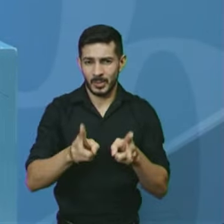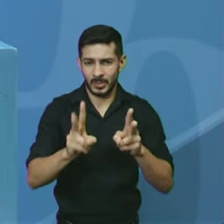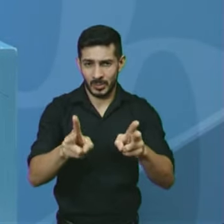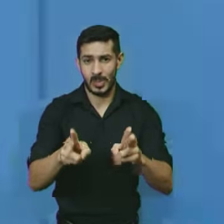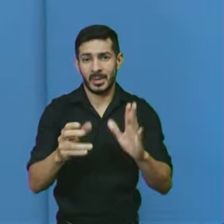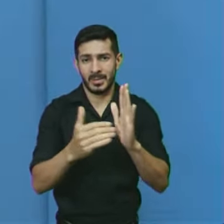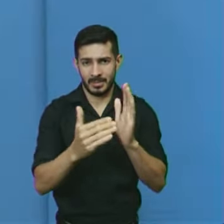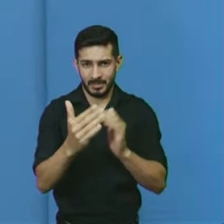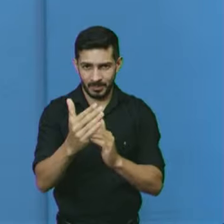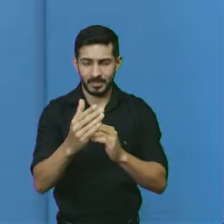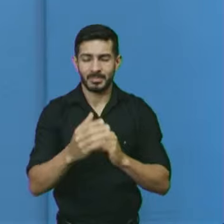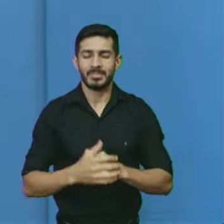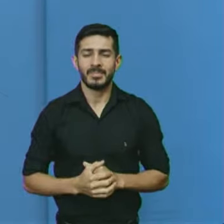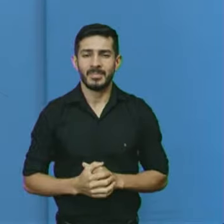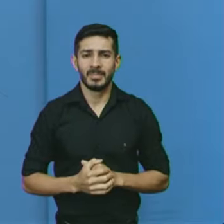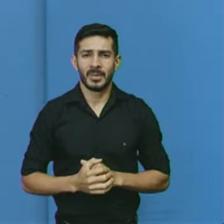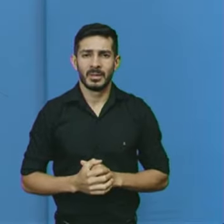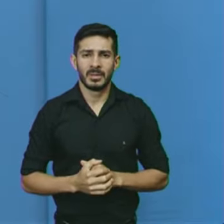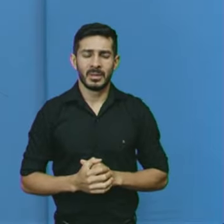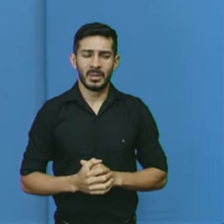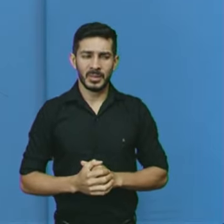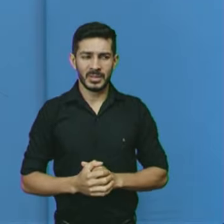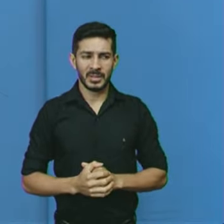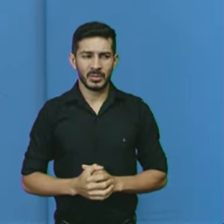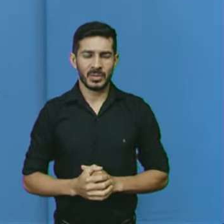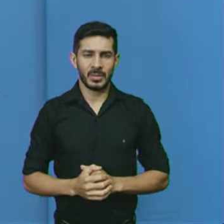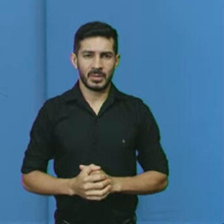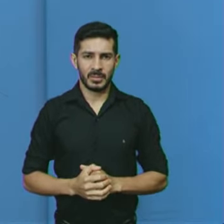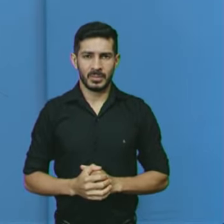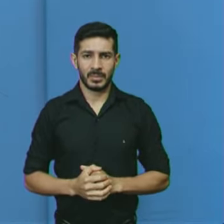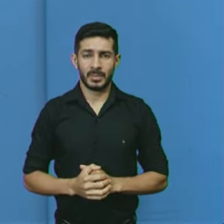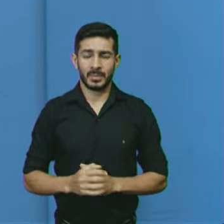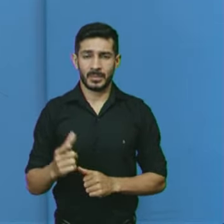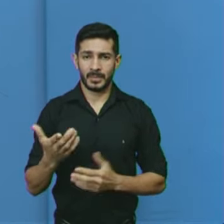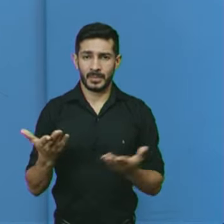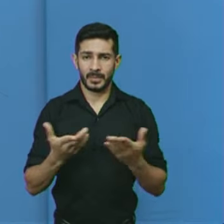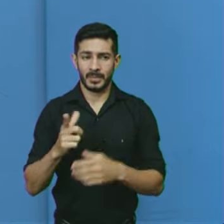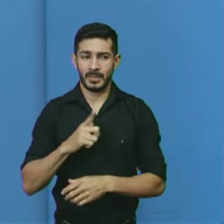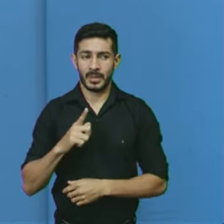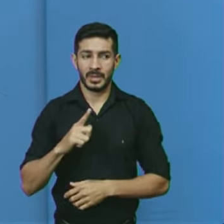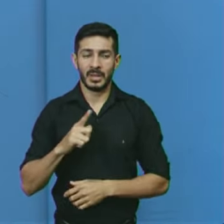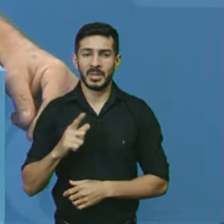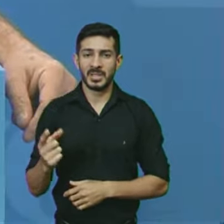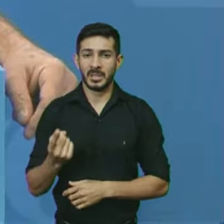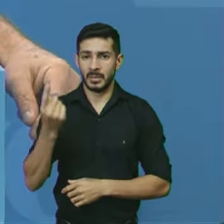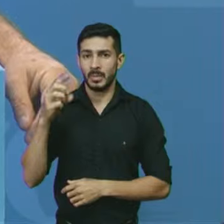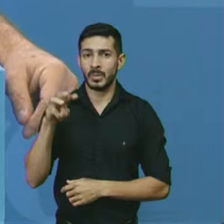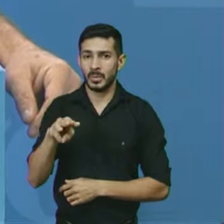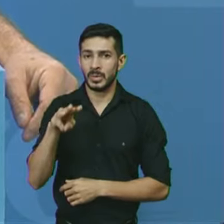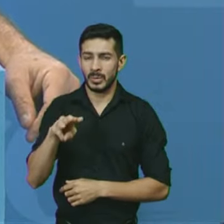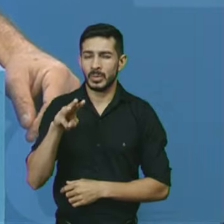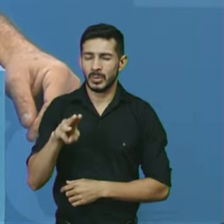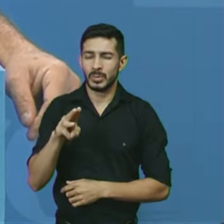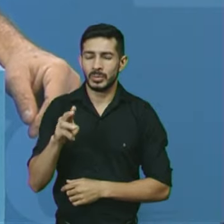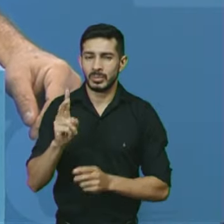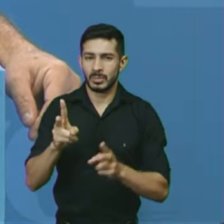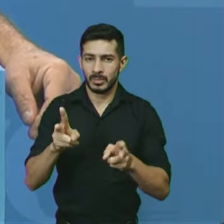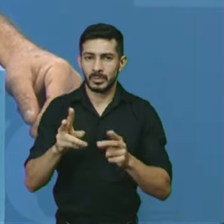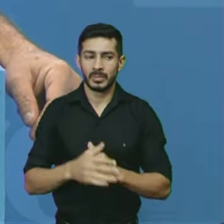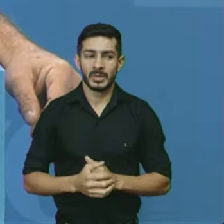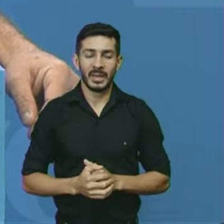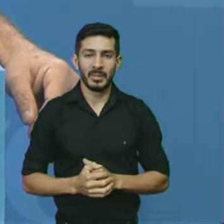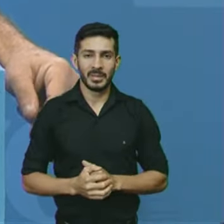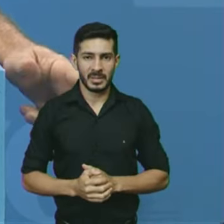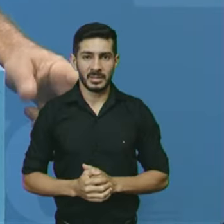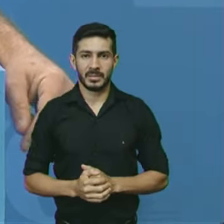Deus muito muito bem candidato Dr Mauro o senhor tem um minuto para a sua tréplica é realmente ele Zerou a filha de